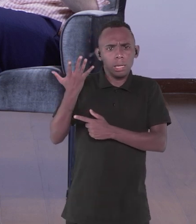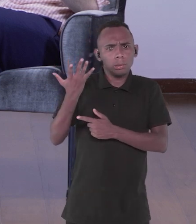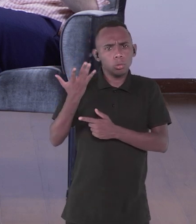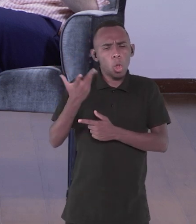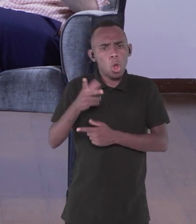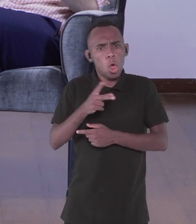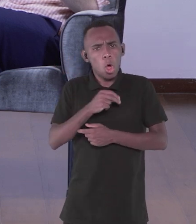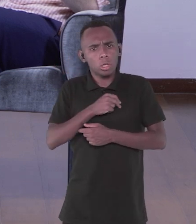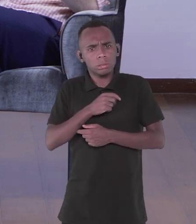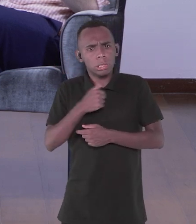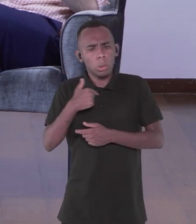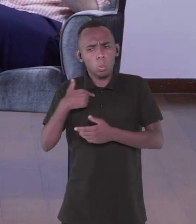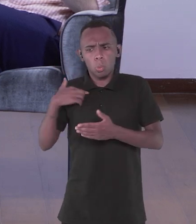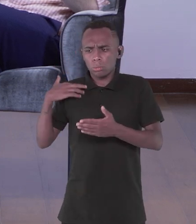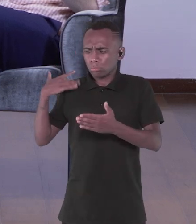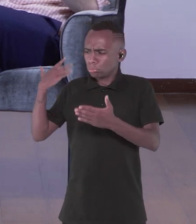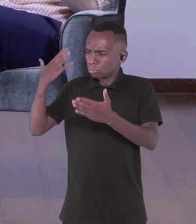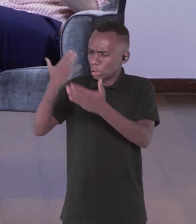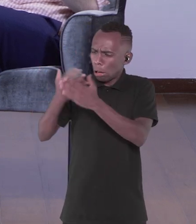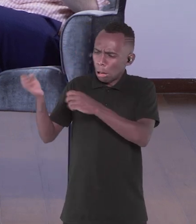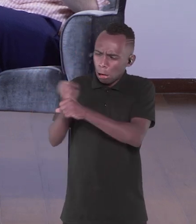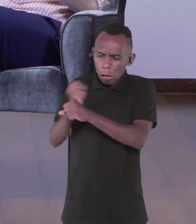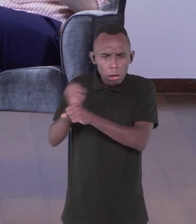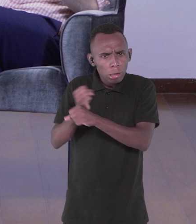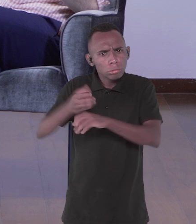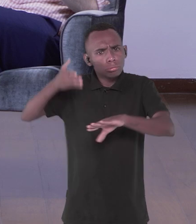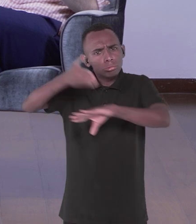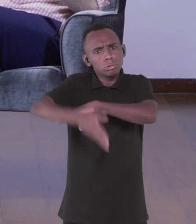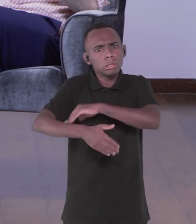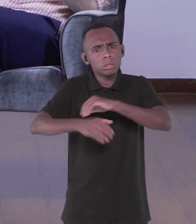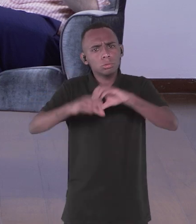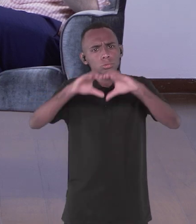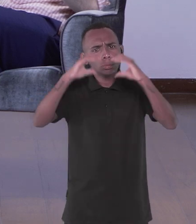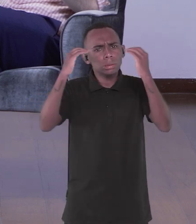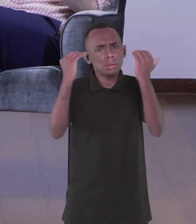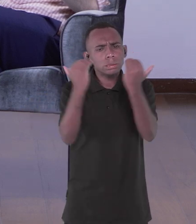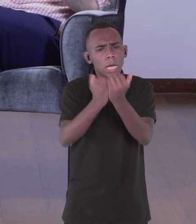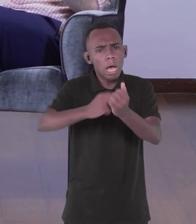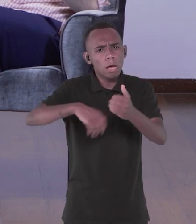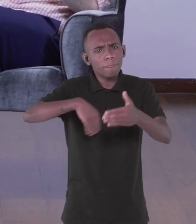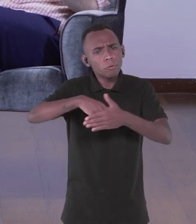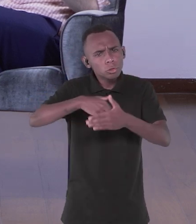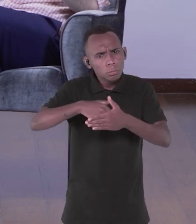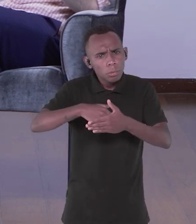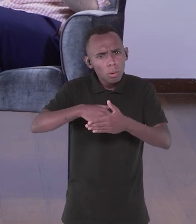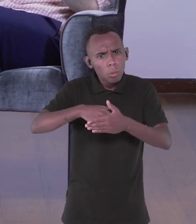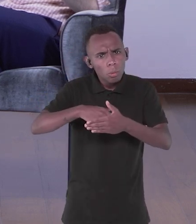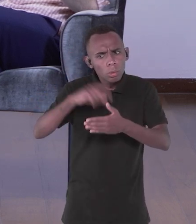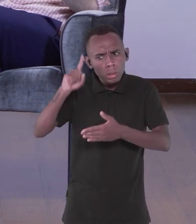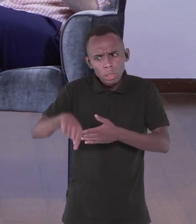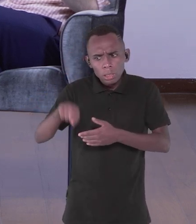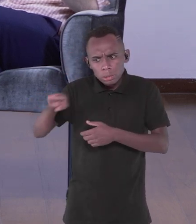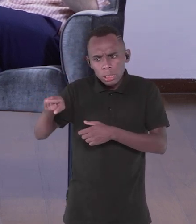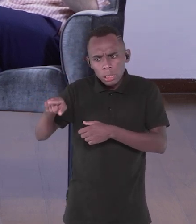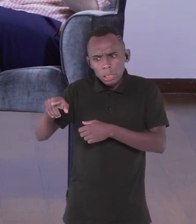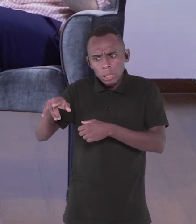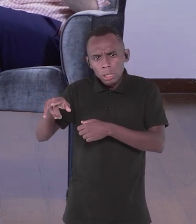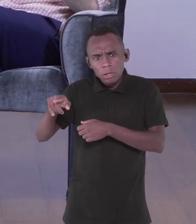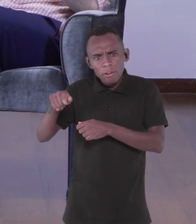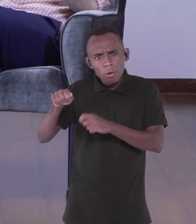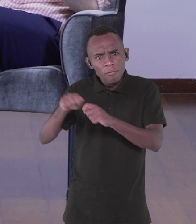Caramba, eu passei anos indo ao estádio. E é isso que eles fazem com o que eu sinto de